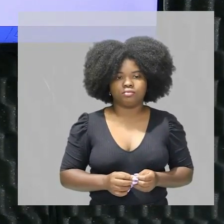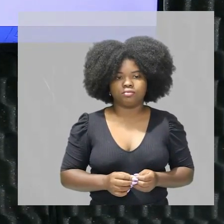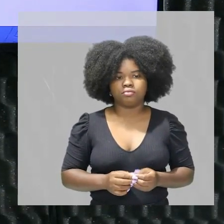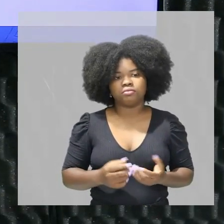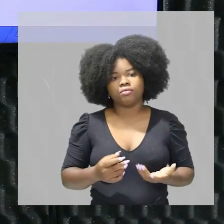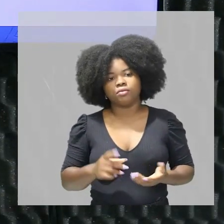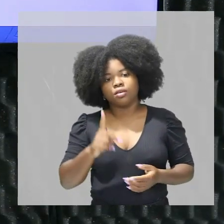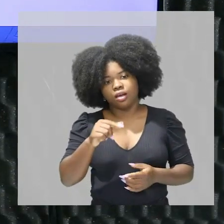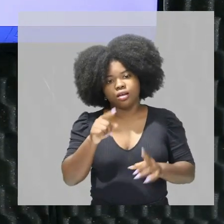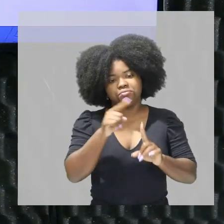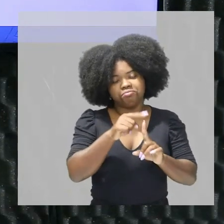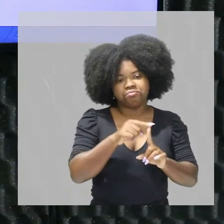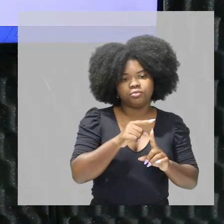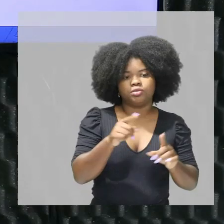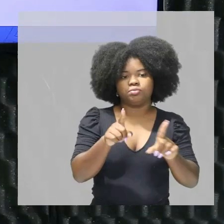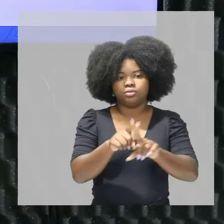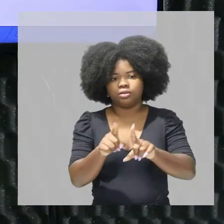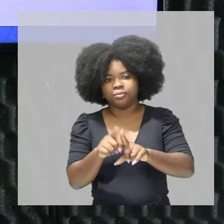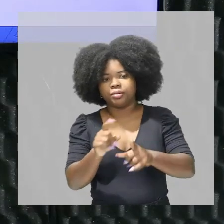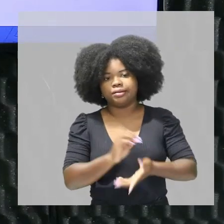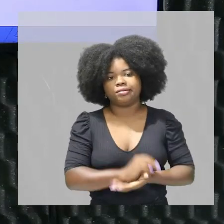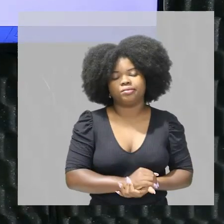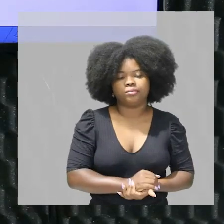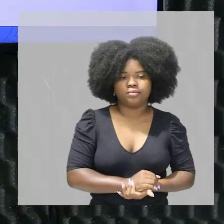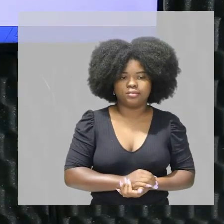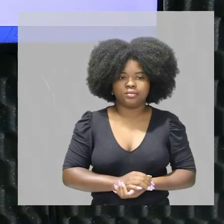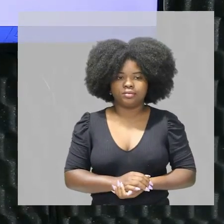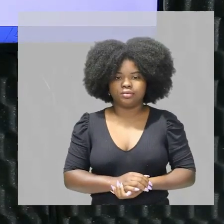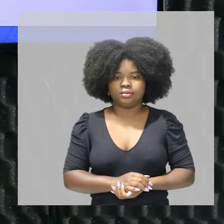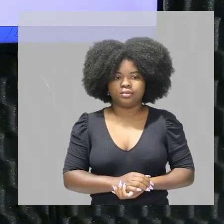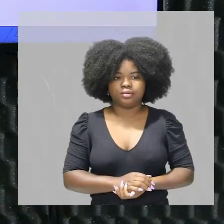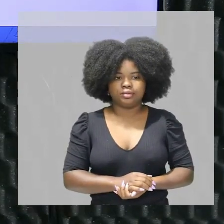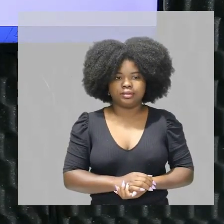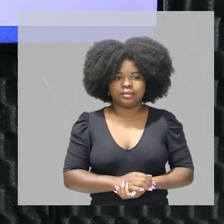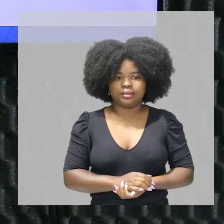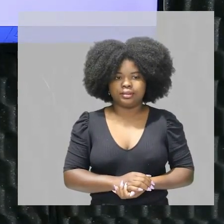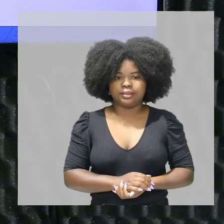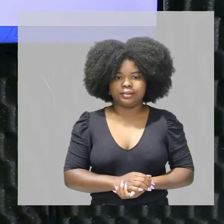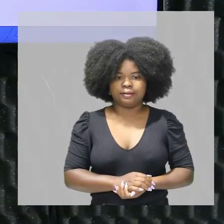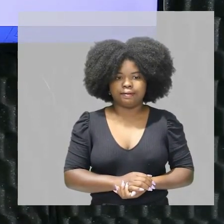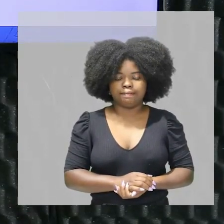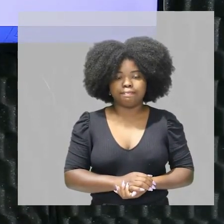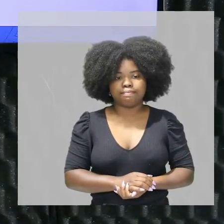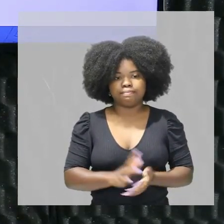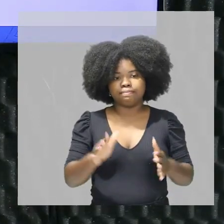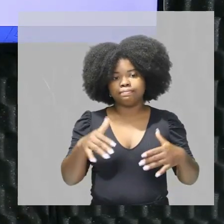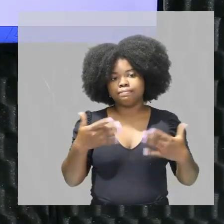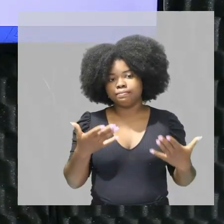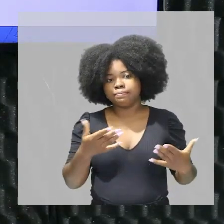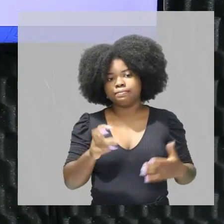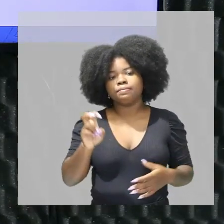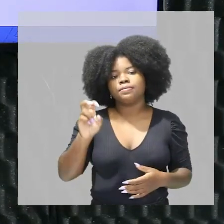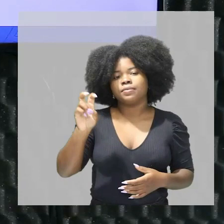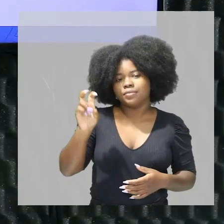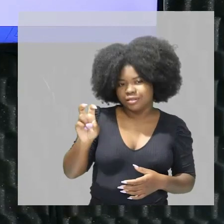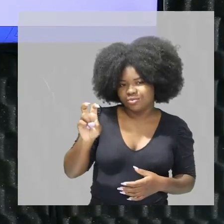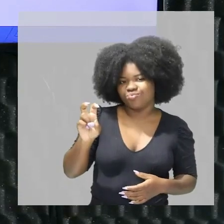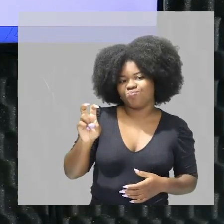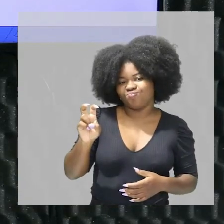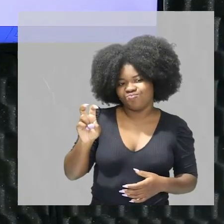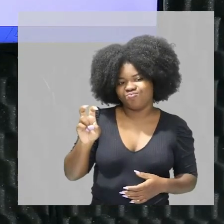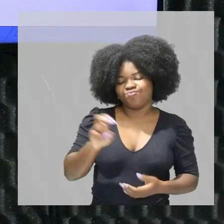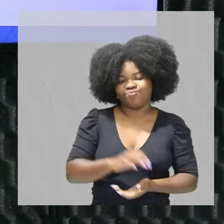deduções aí Aqui não também não dá certo que há três não é e necessariamente apenas assim como a